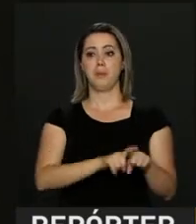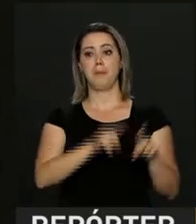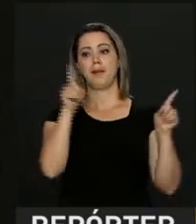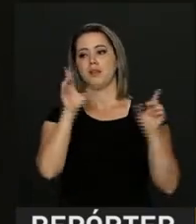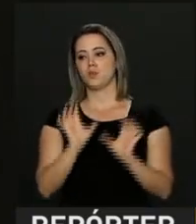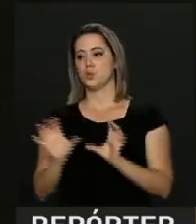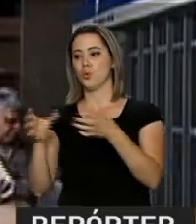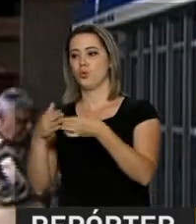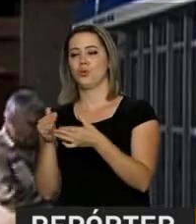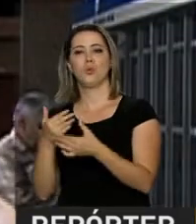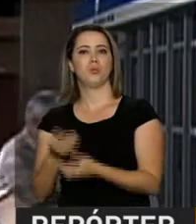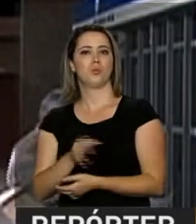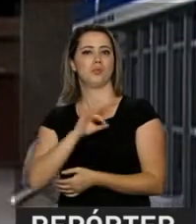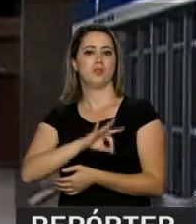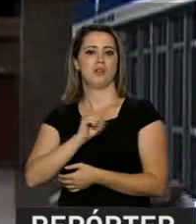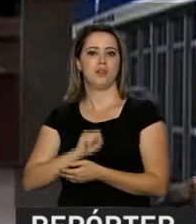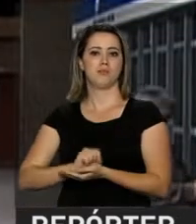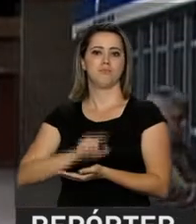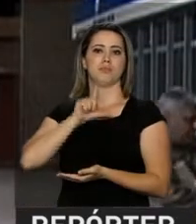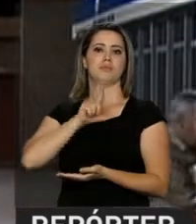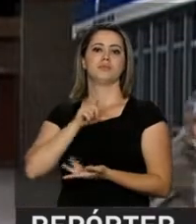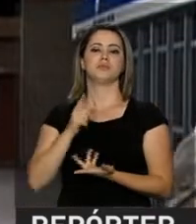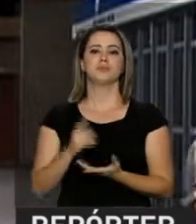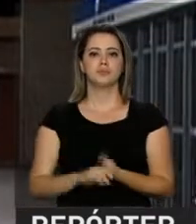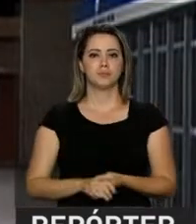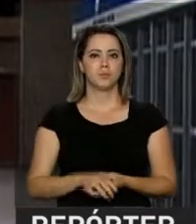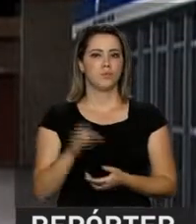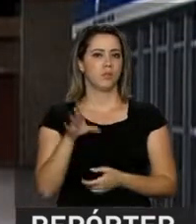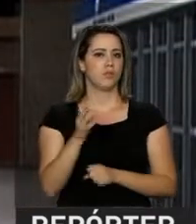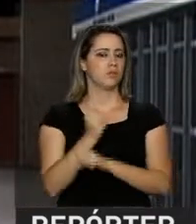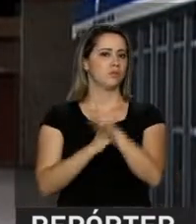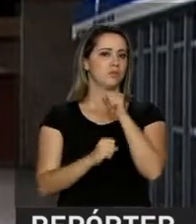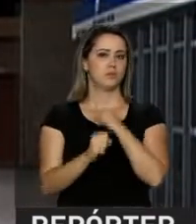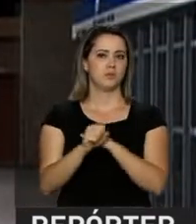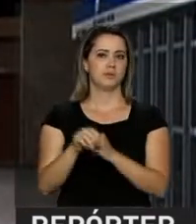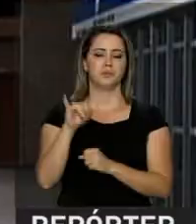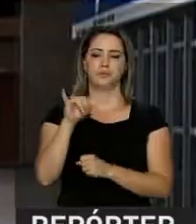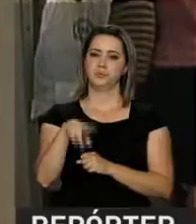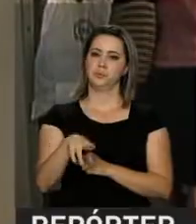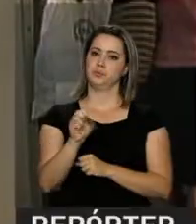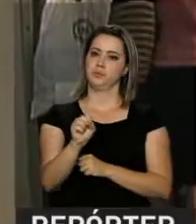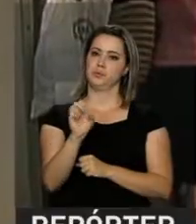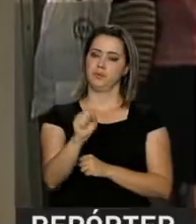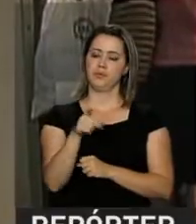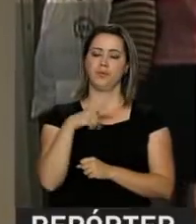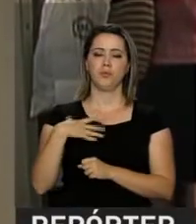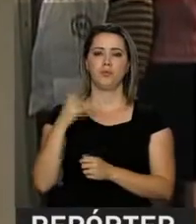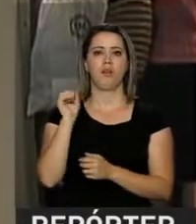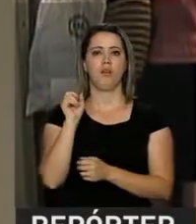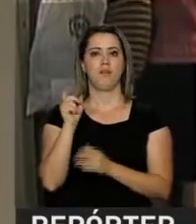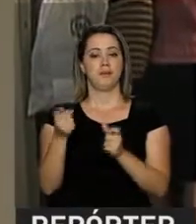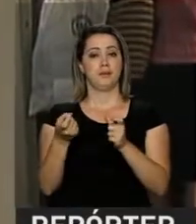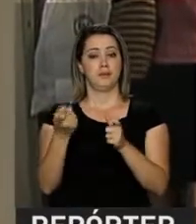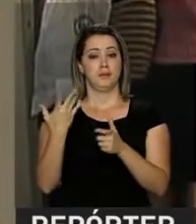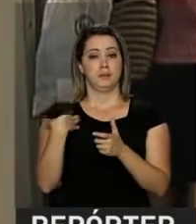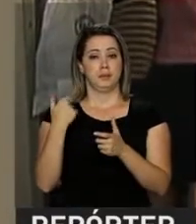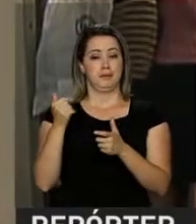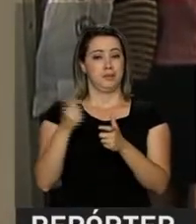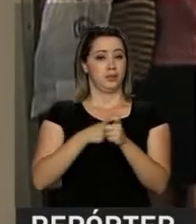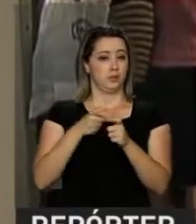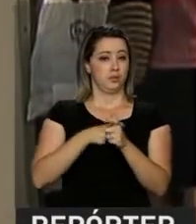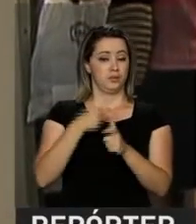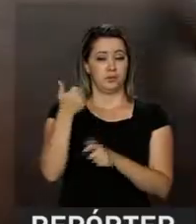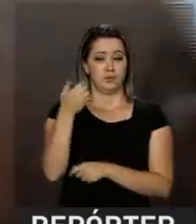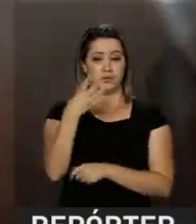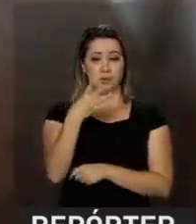melhor somente no ano passado a previdência social registrou um déficit de 149 bilhões de